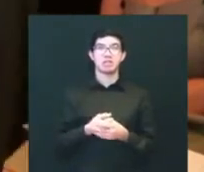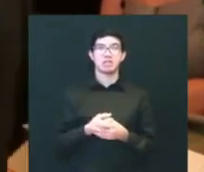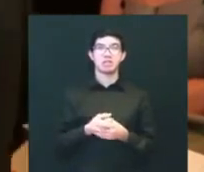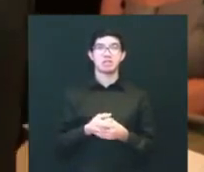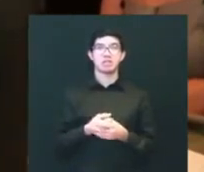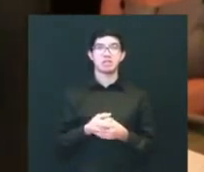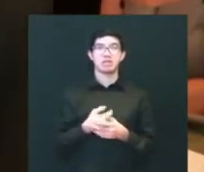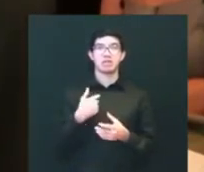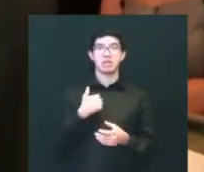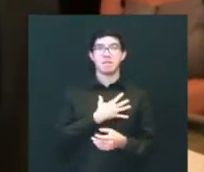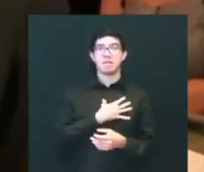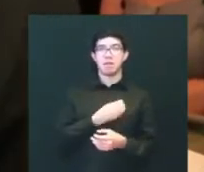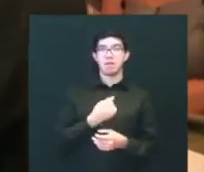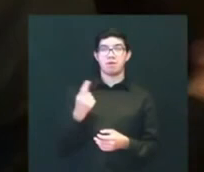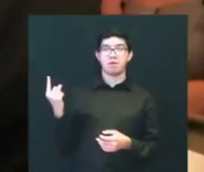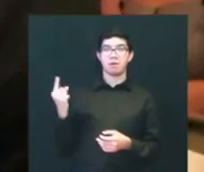meu filhote, muito bom.